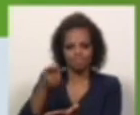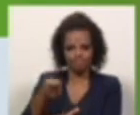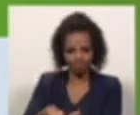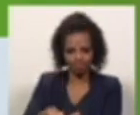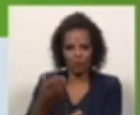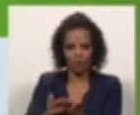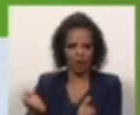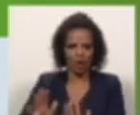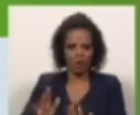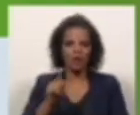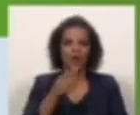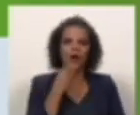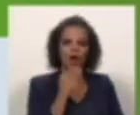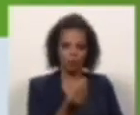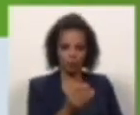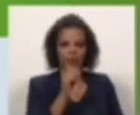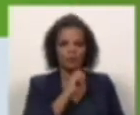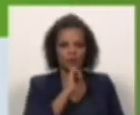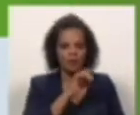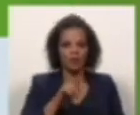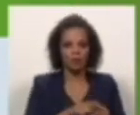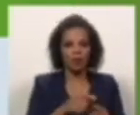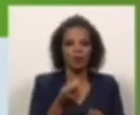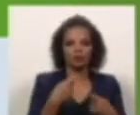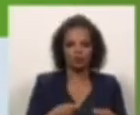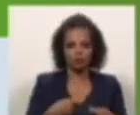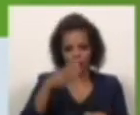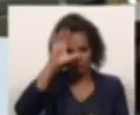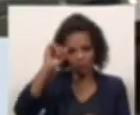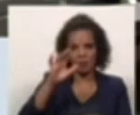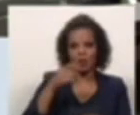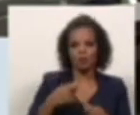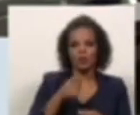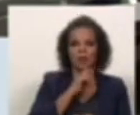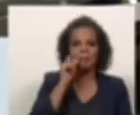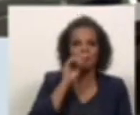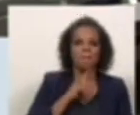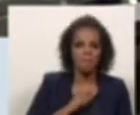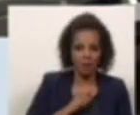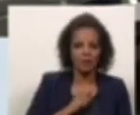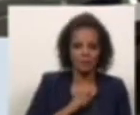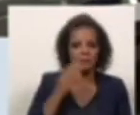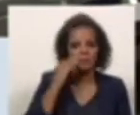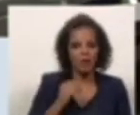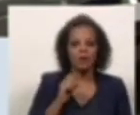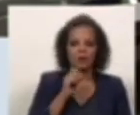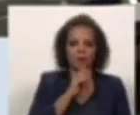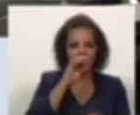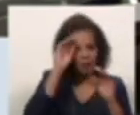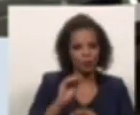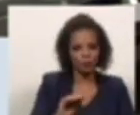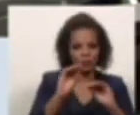o aluno tem um custo para o estado mas que possam várias custo um dos pais acharem que recebe uma educação